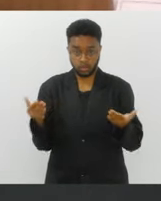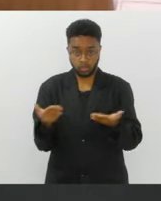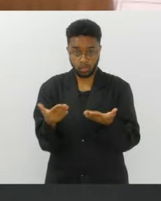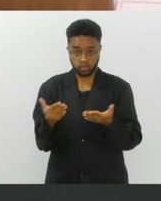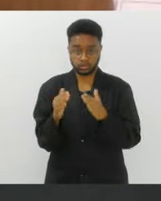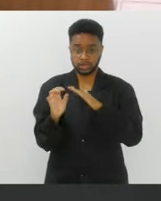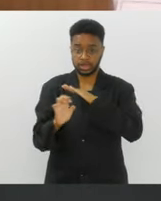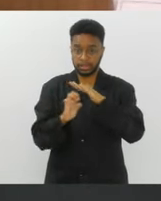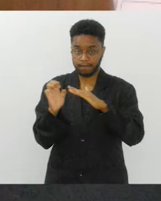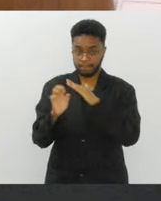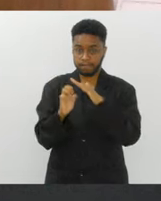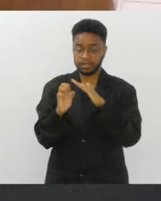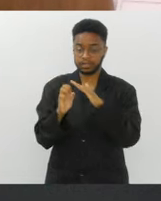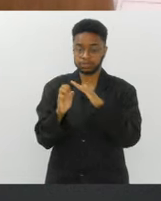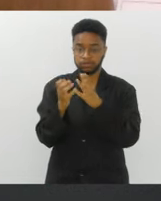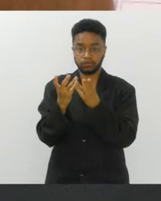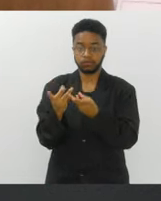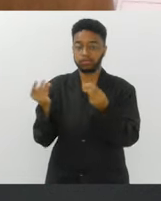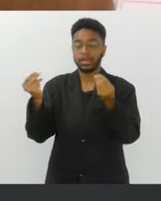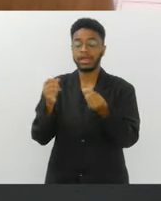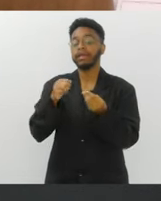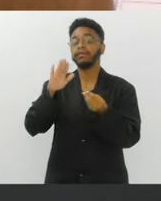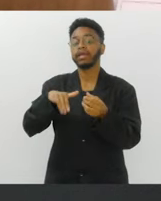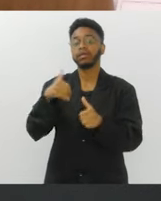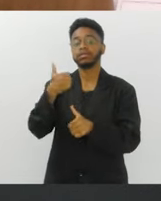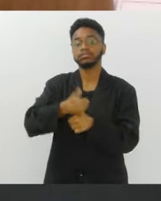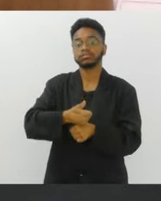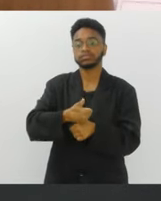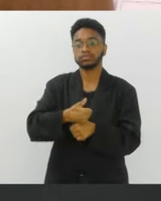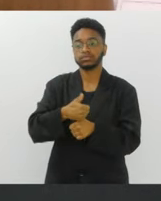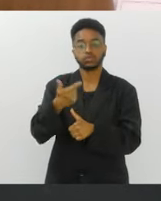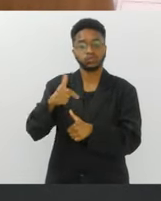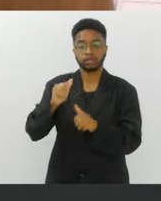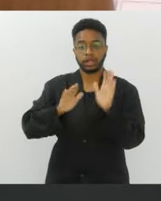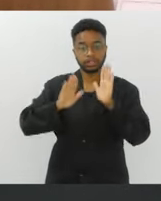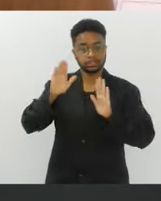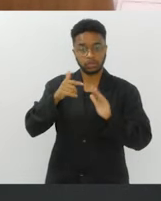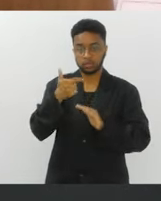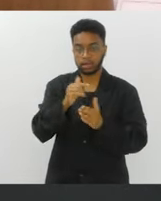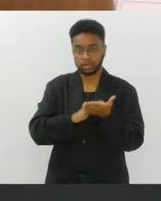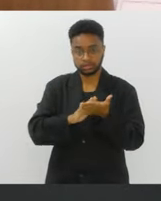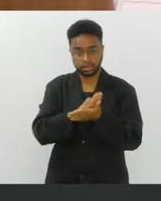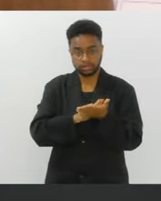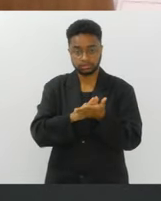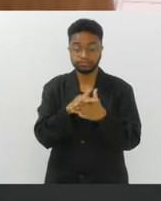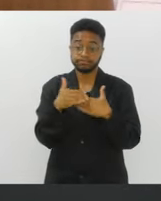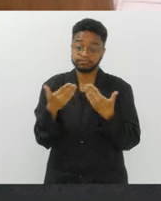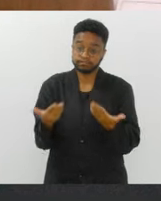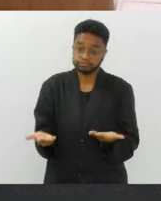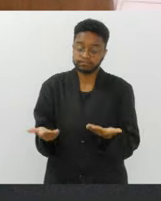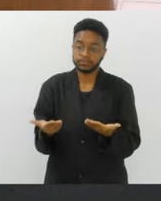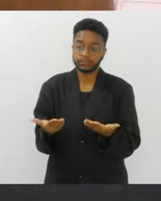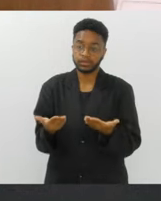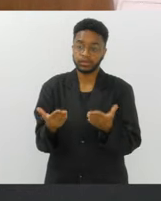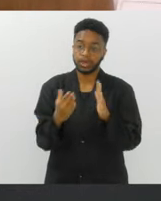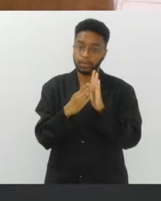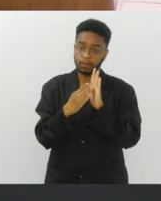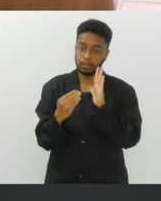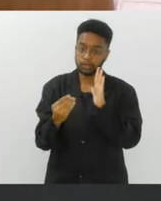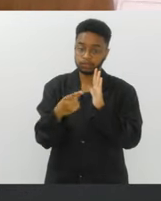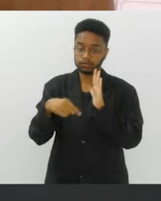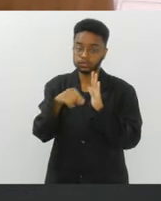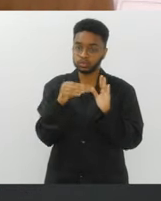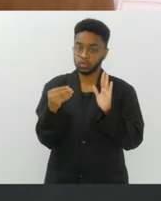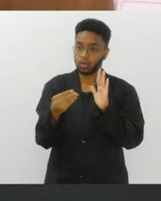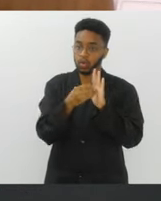Supervia sair, quem vai entrar? Não tem licitação, não tem nada. Então, esse modelo que está sendo colocado hoje em